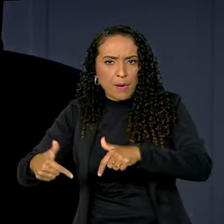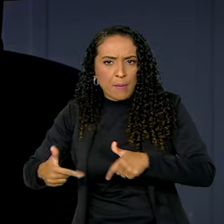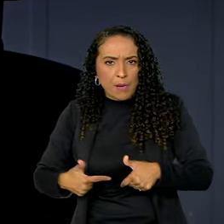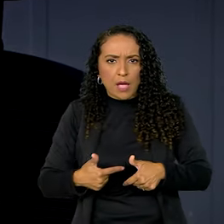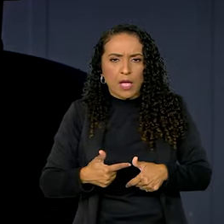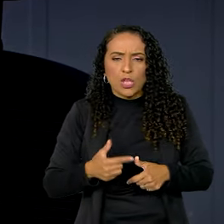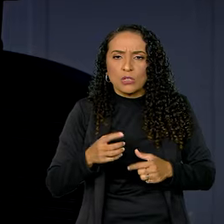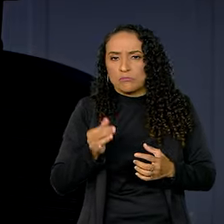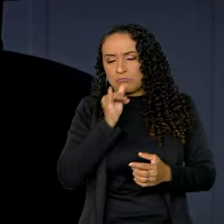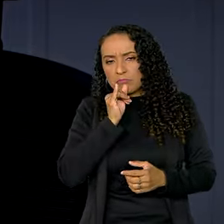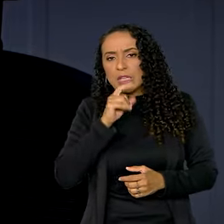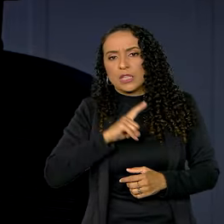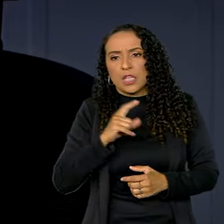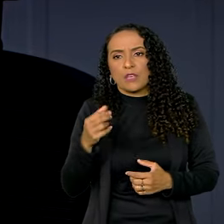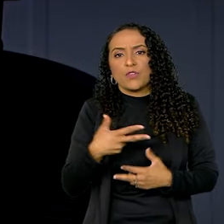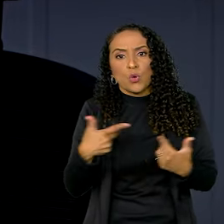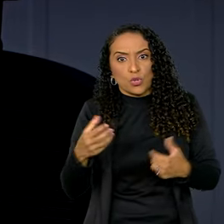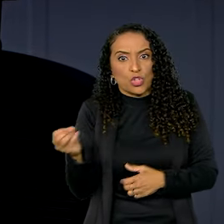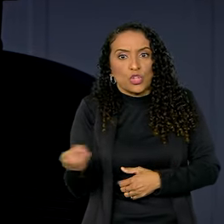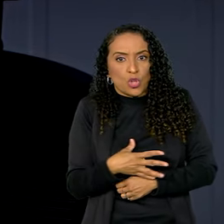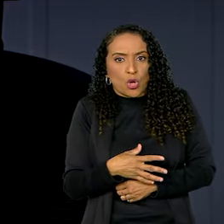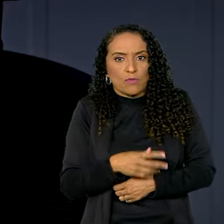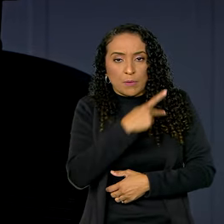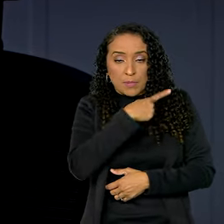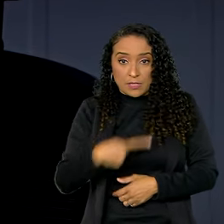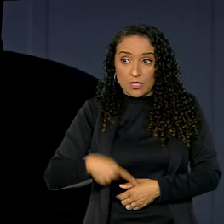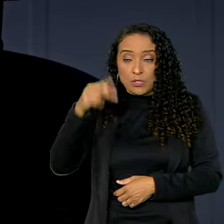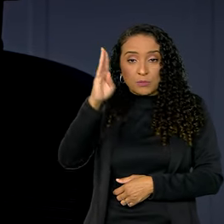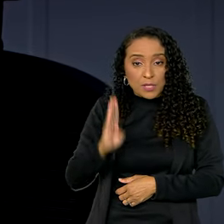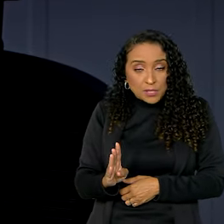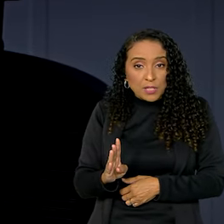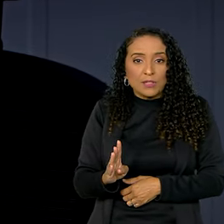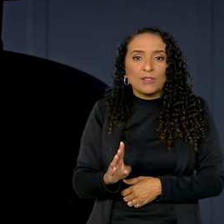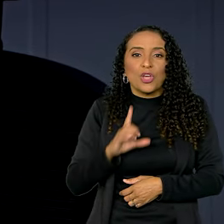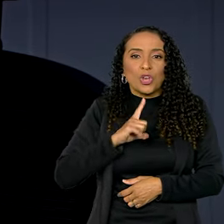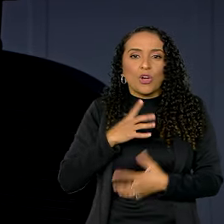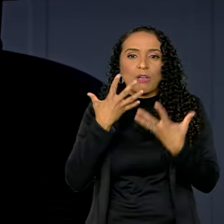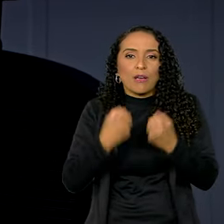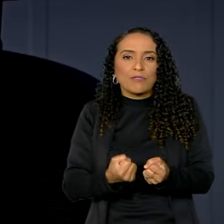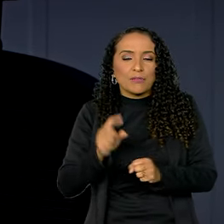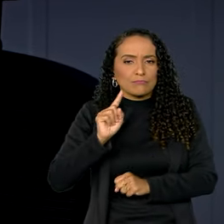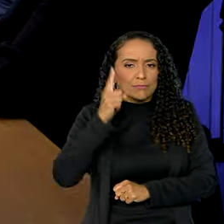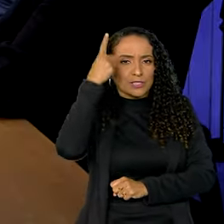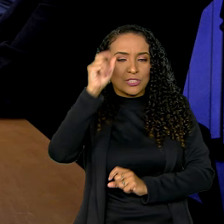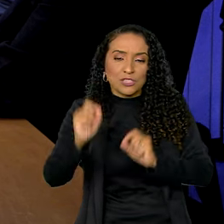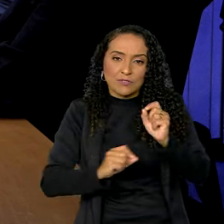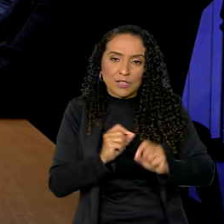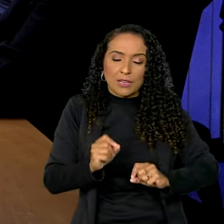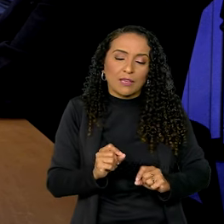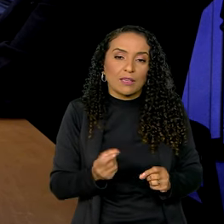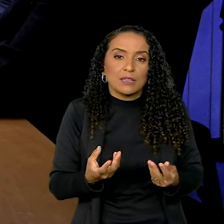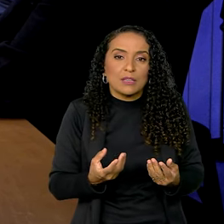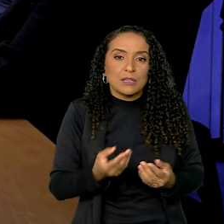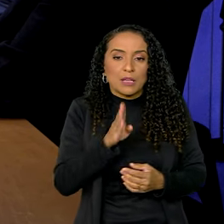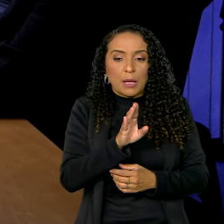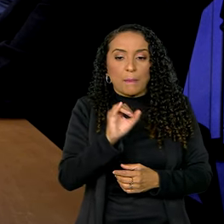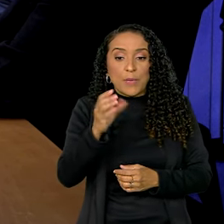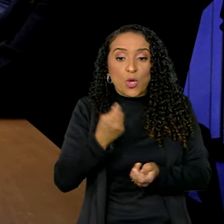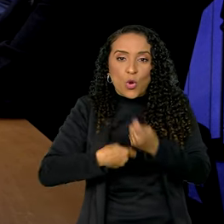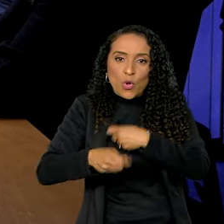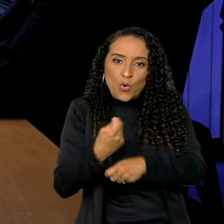iniciativas por exemplo houve coisas inéditas na presidência brasileira nós adotamos uma iniciativa para de